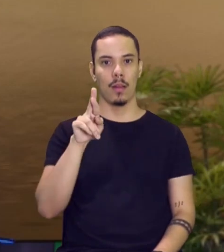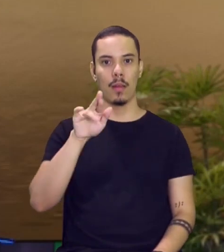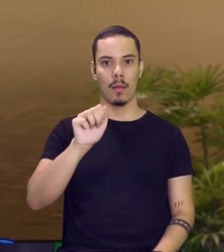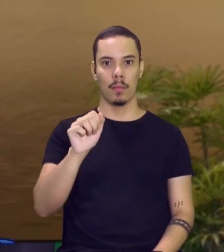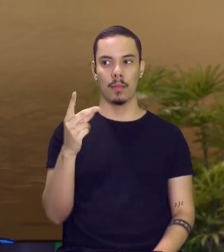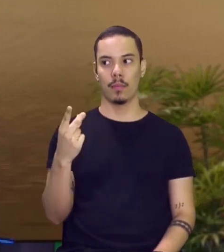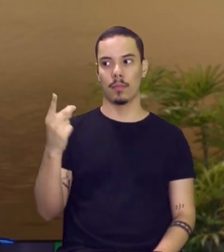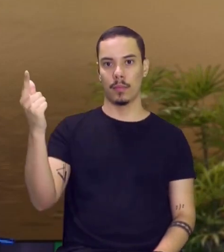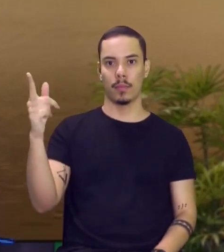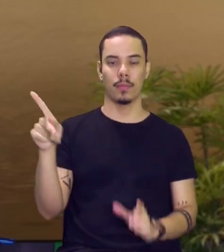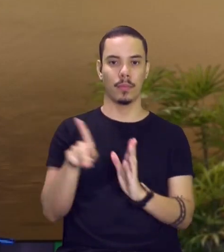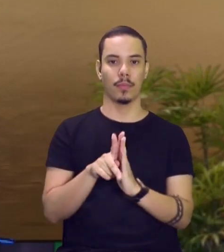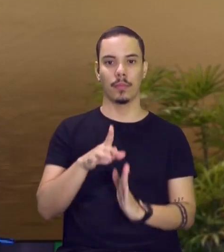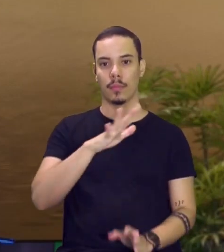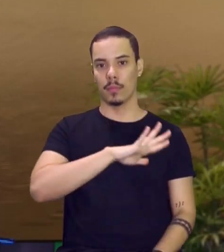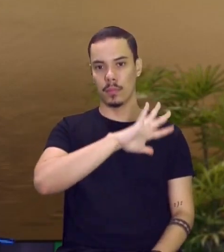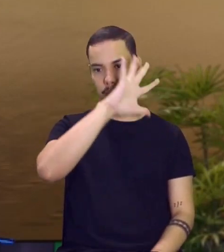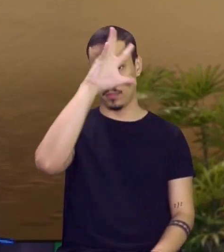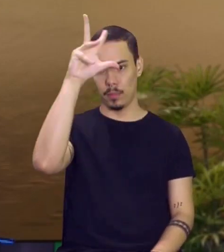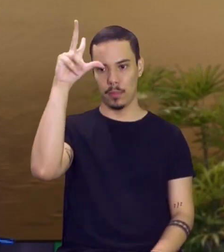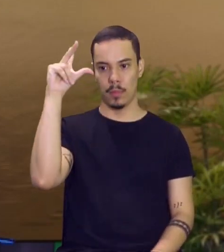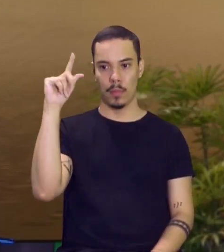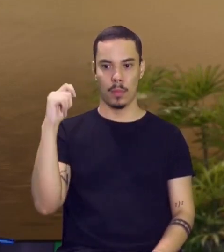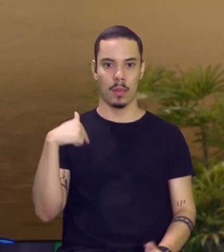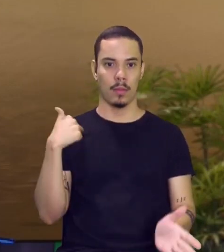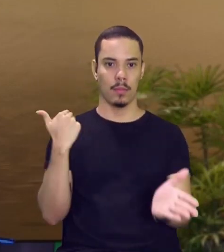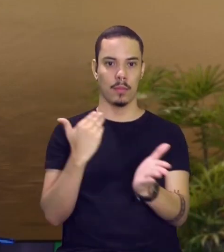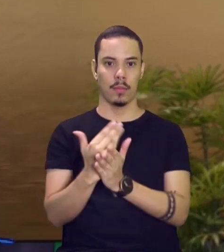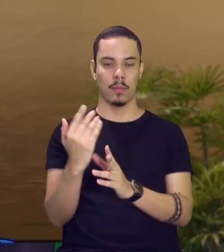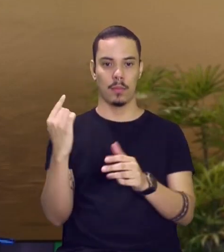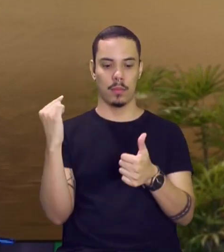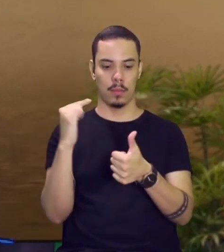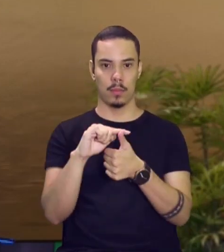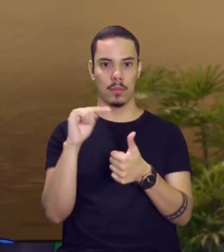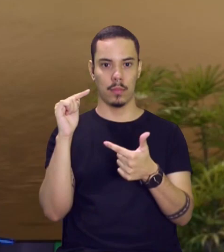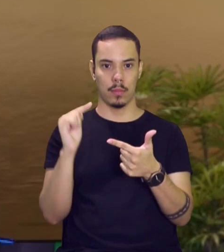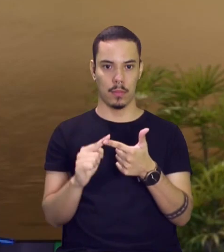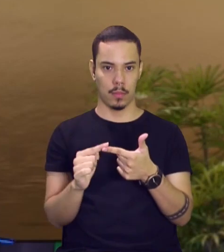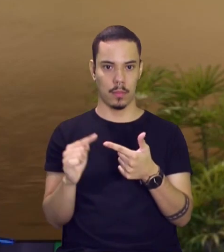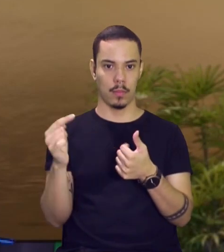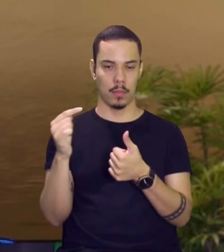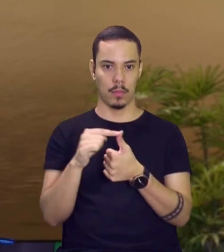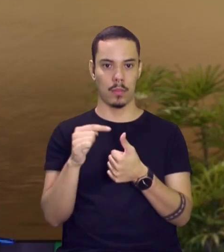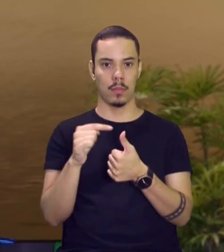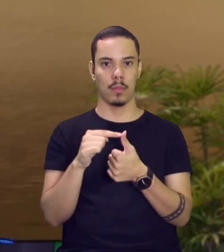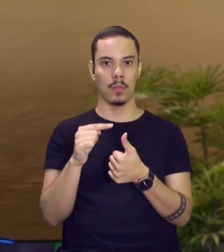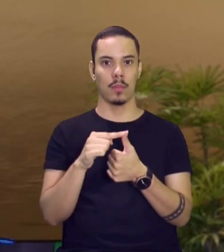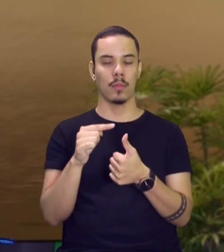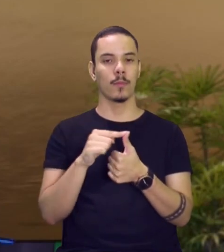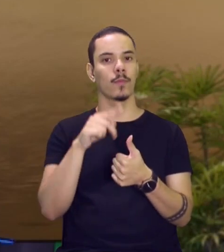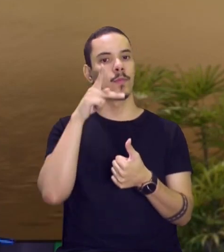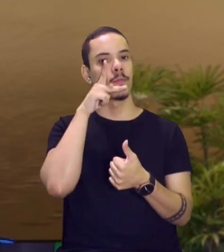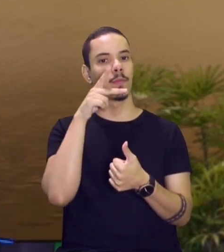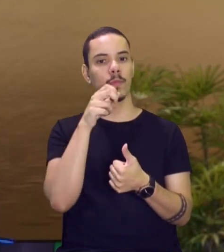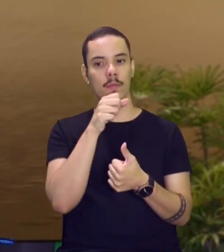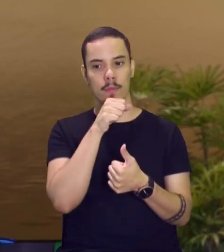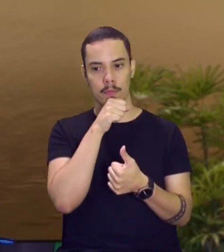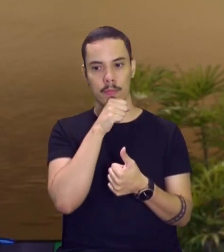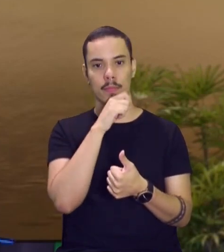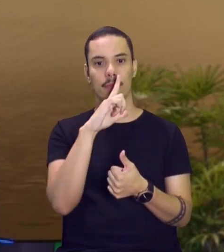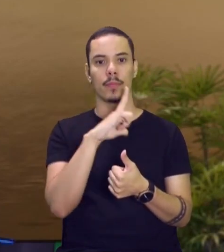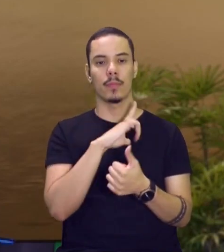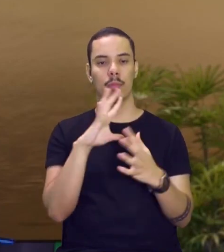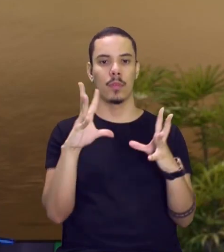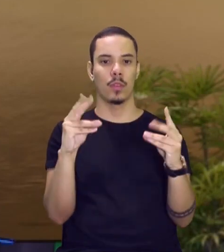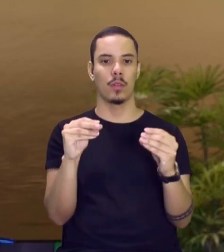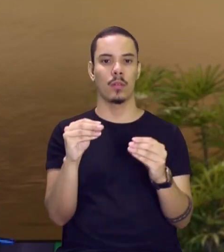Amazonas. Portanto, iniciamos com 2 municípios. O município de Porto Velho, que pega todo o